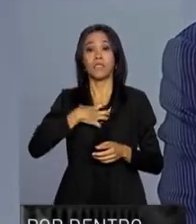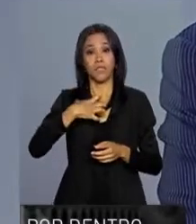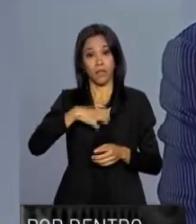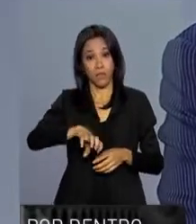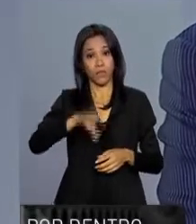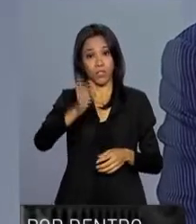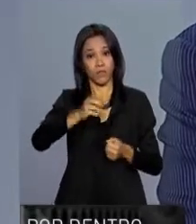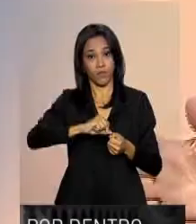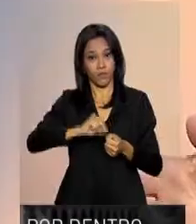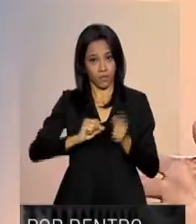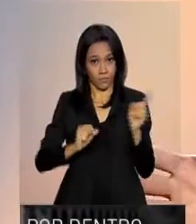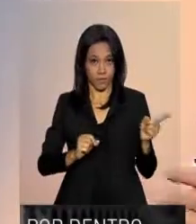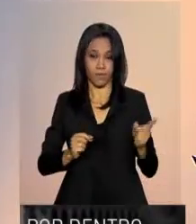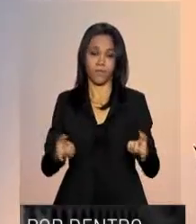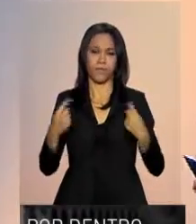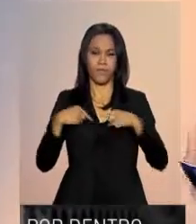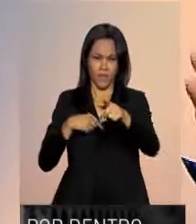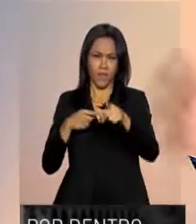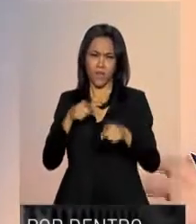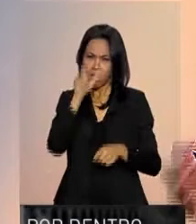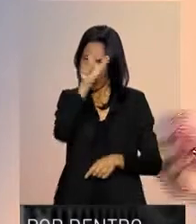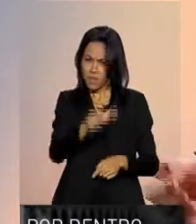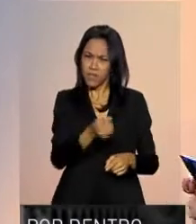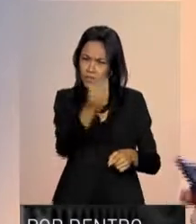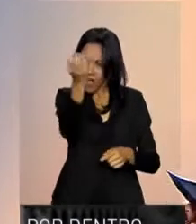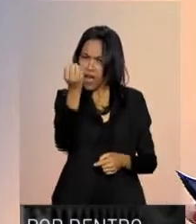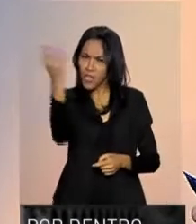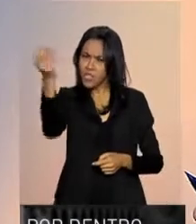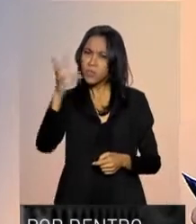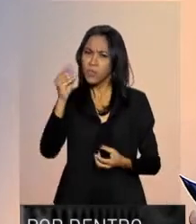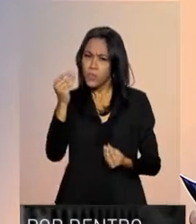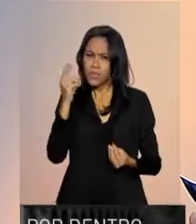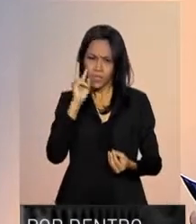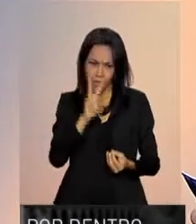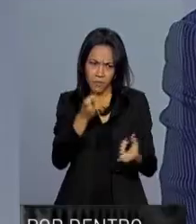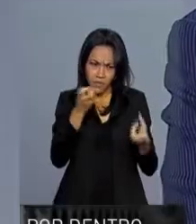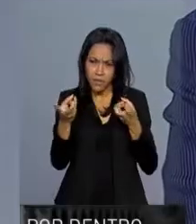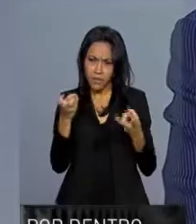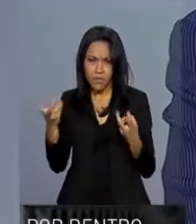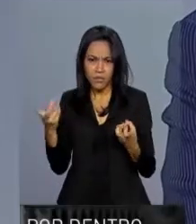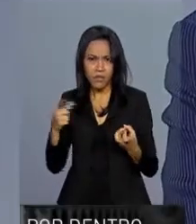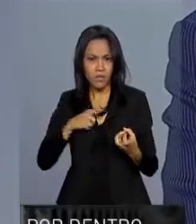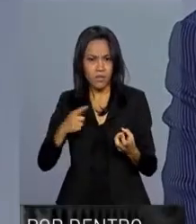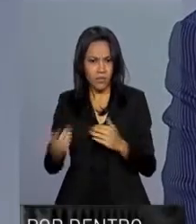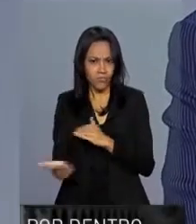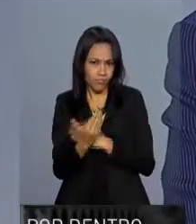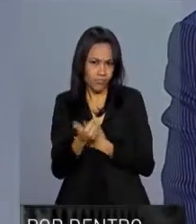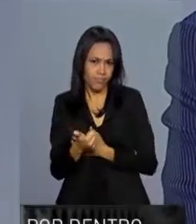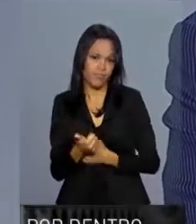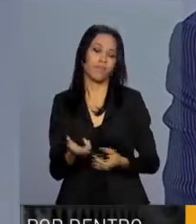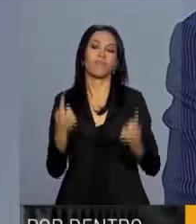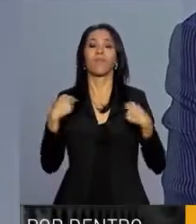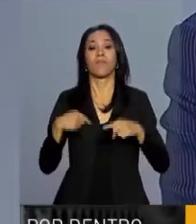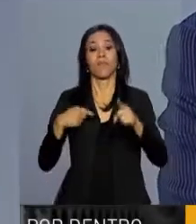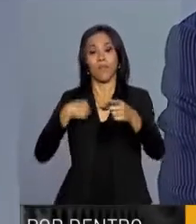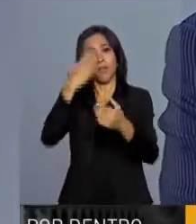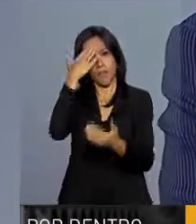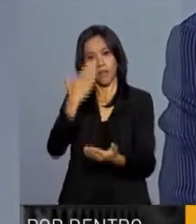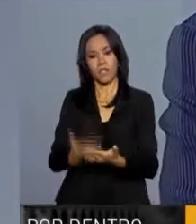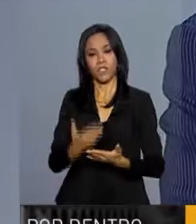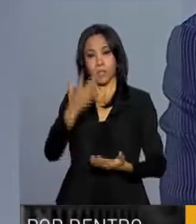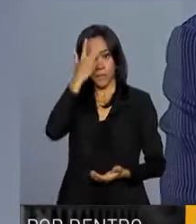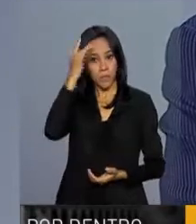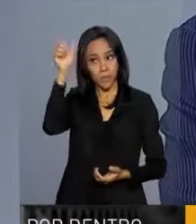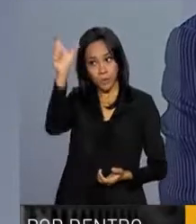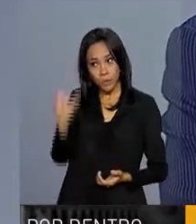dois anos só viaja muito pelo país tem percebido o cidadão sendo atendido olha eu creio que o cidadão ele pode sim ter